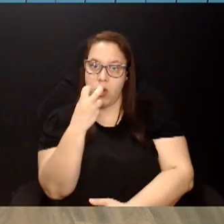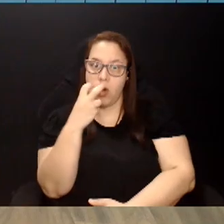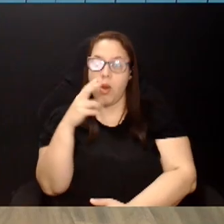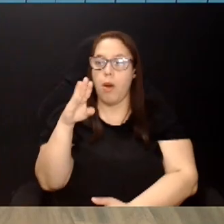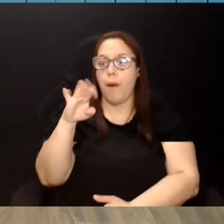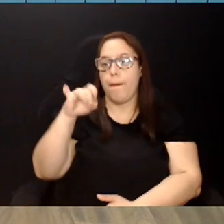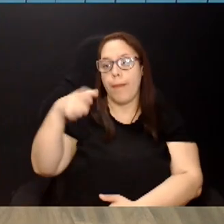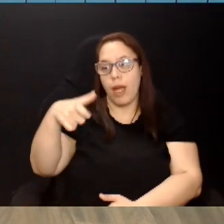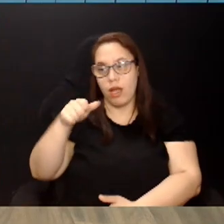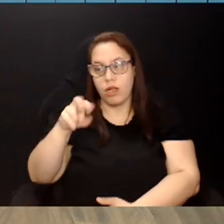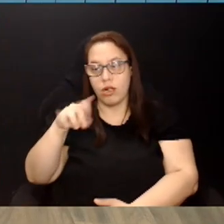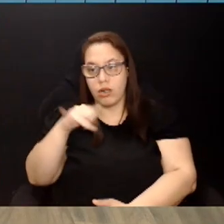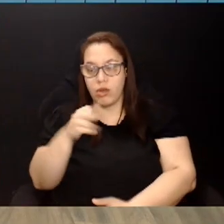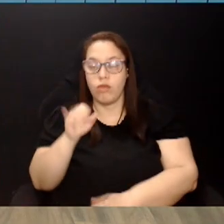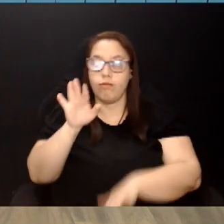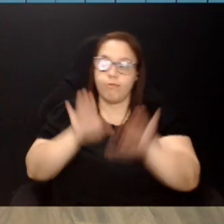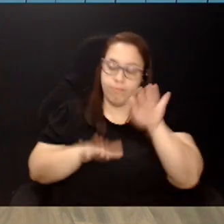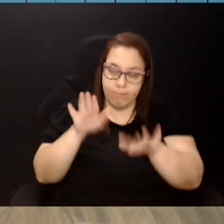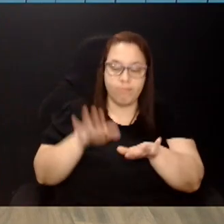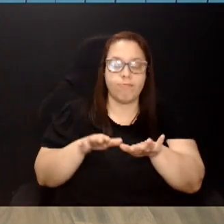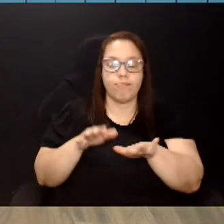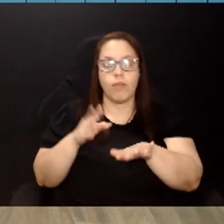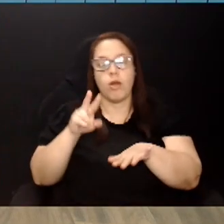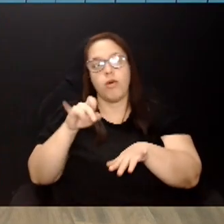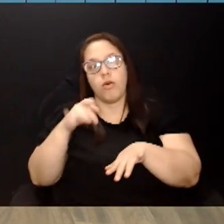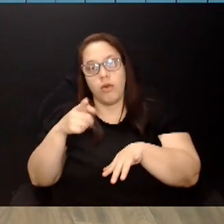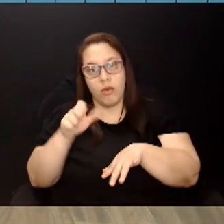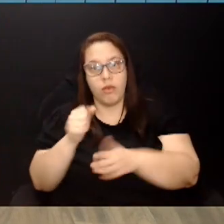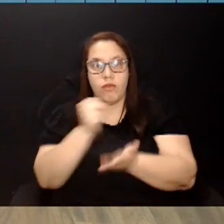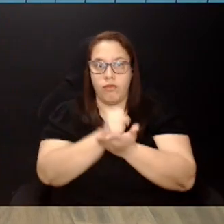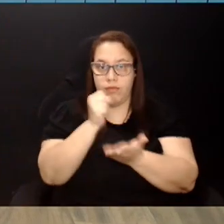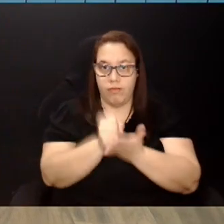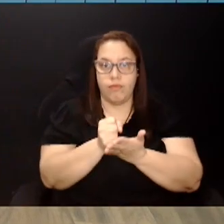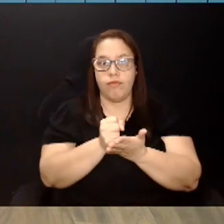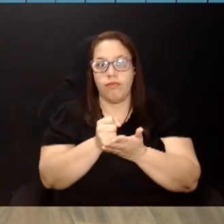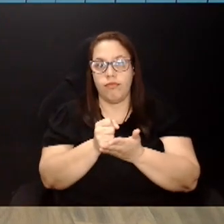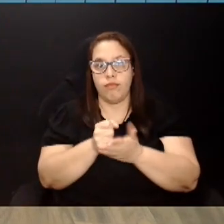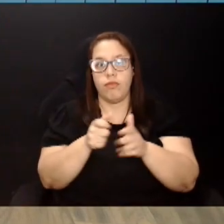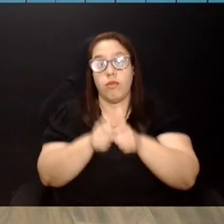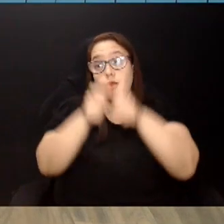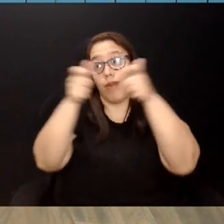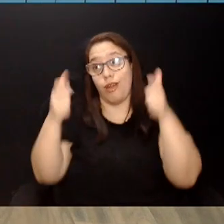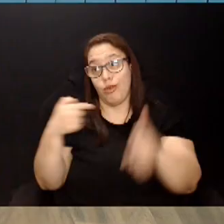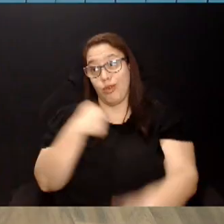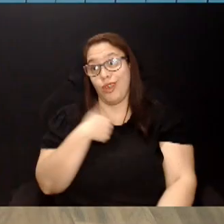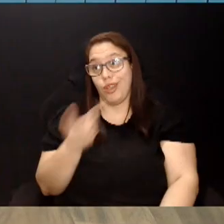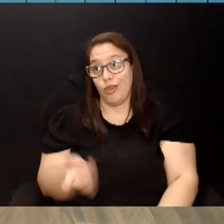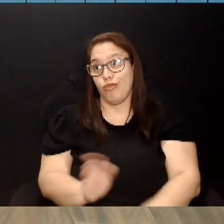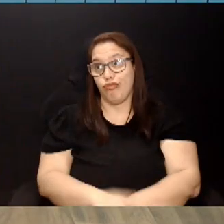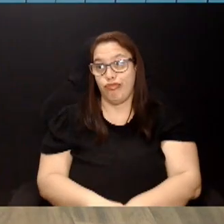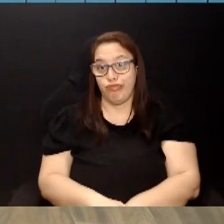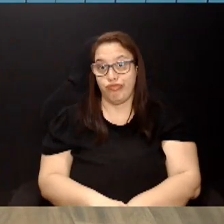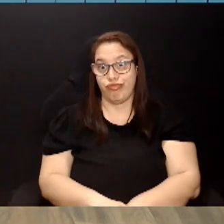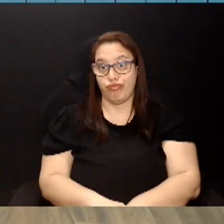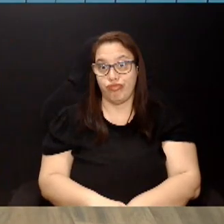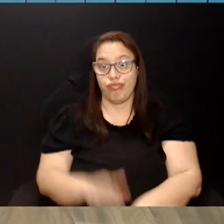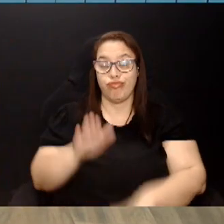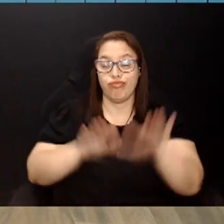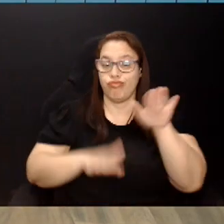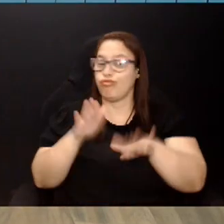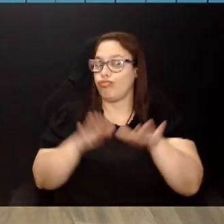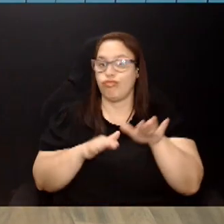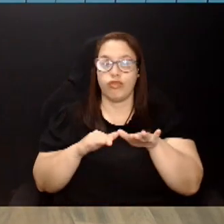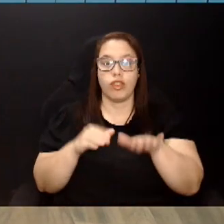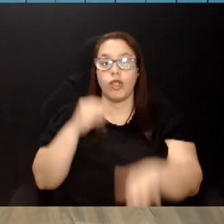a probabilidade de uma pessoa com baixa visão ser contratada é muito grande, né? Independentemente da